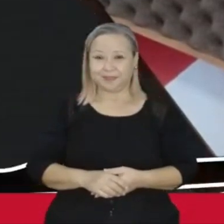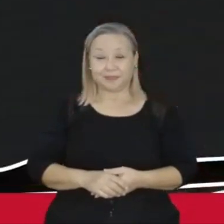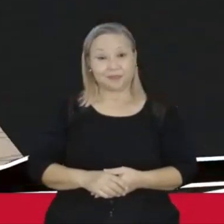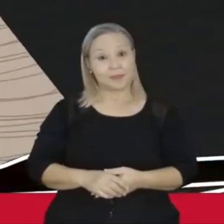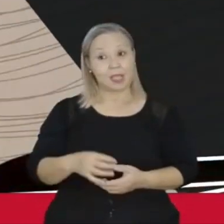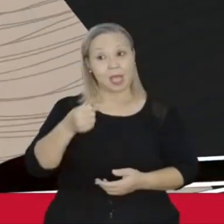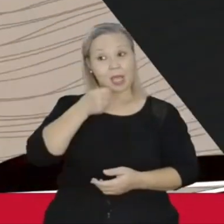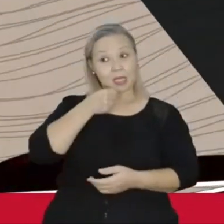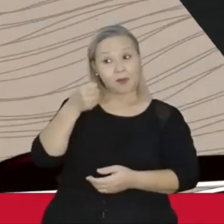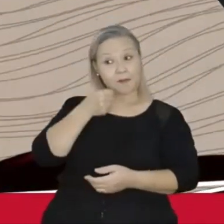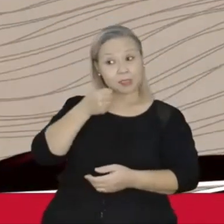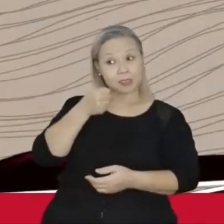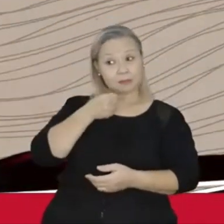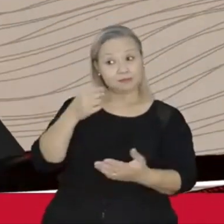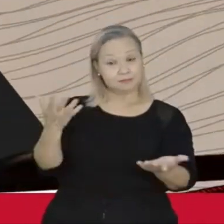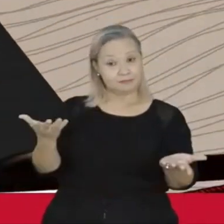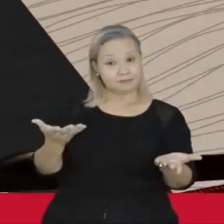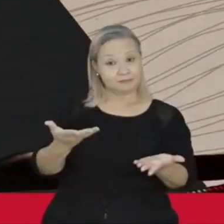Entrevista.